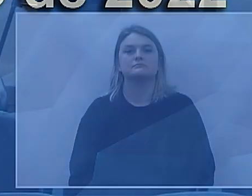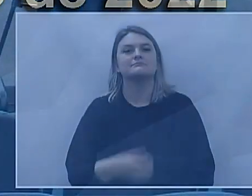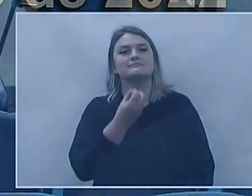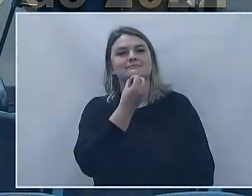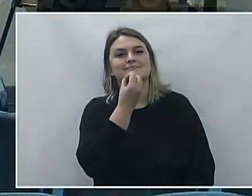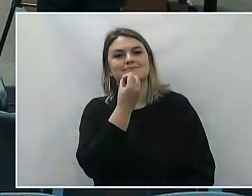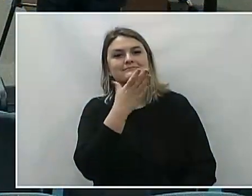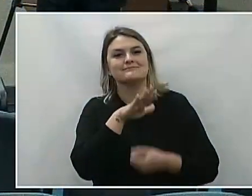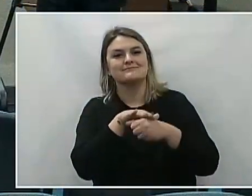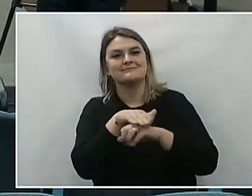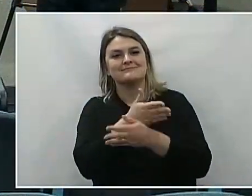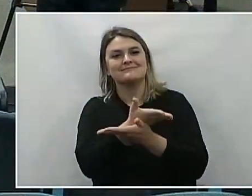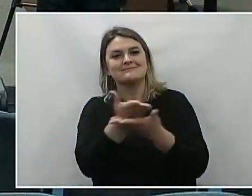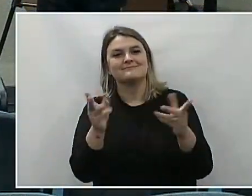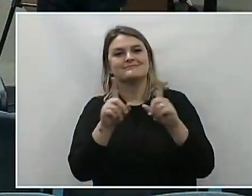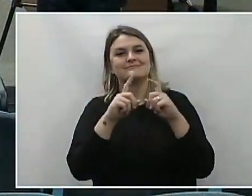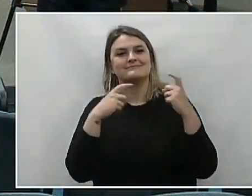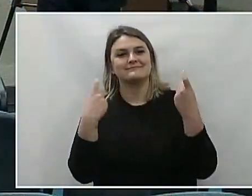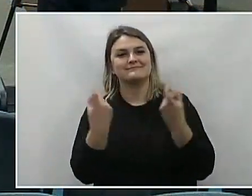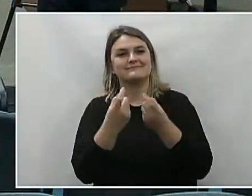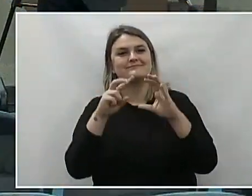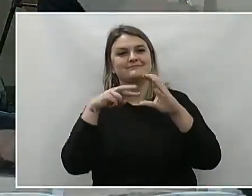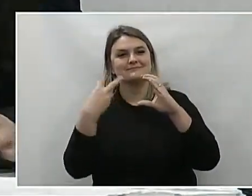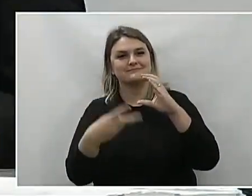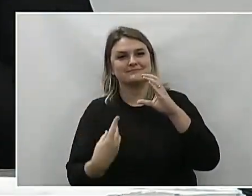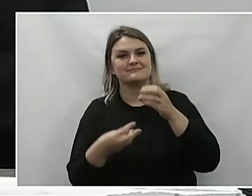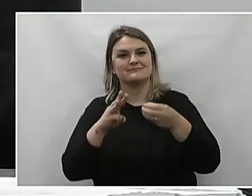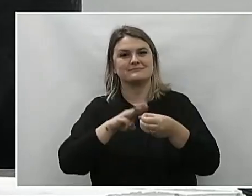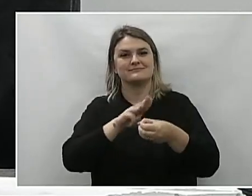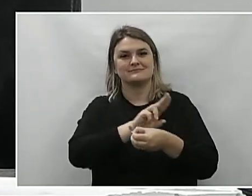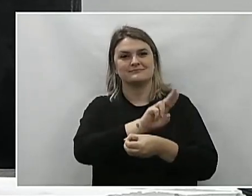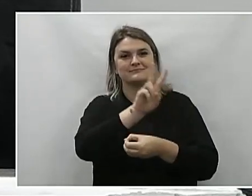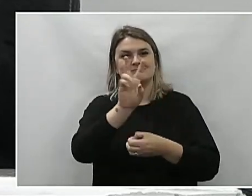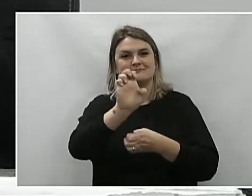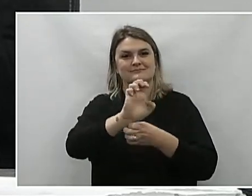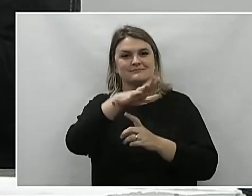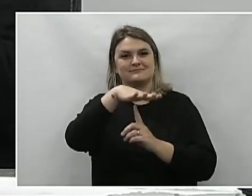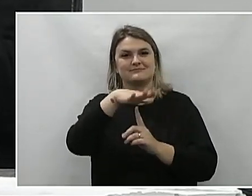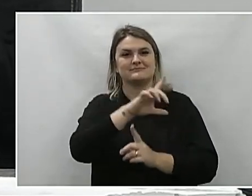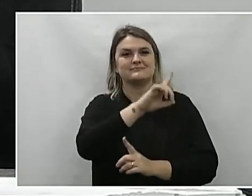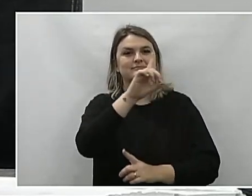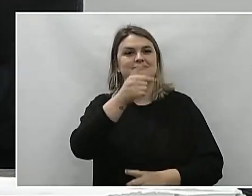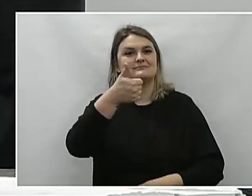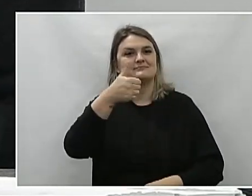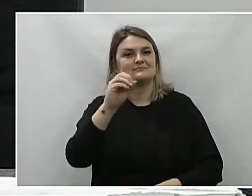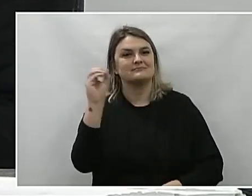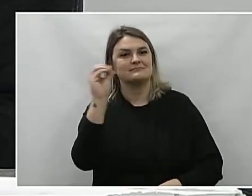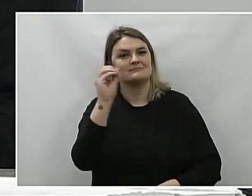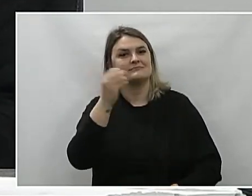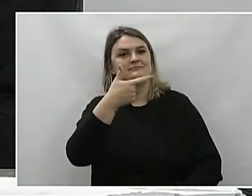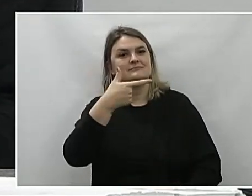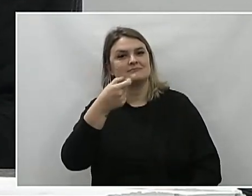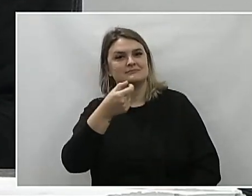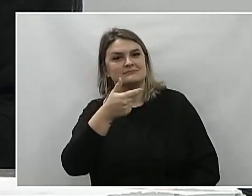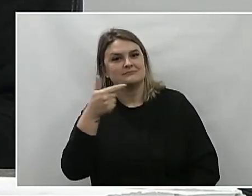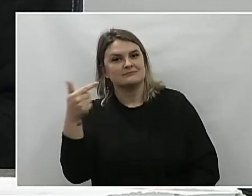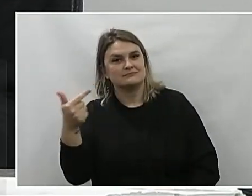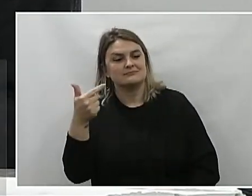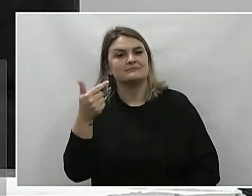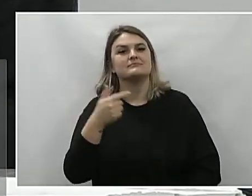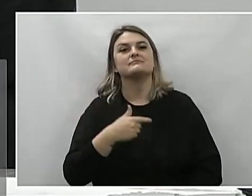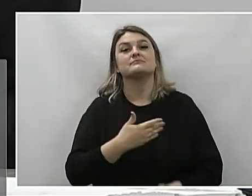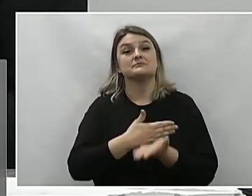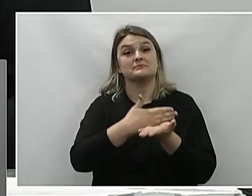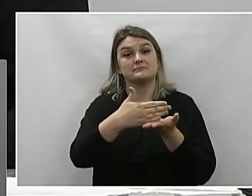Boa noite a todos reunião ordinária da Câmara Municipal de União da Vitória estado do Paraná dia 10 de outubro de 2022